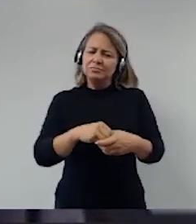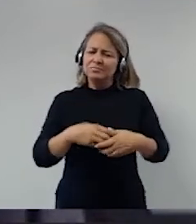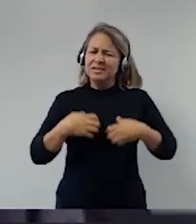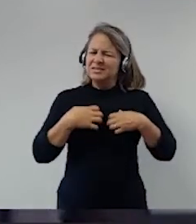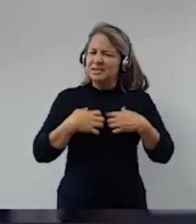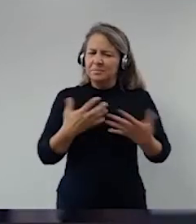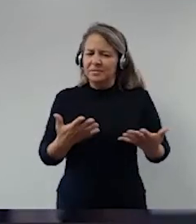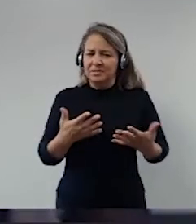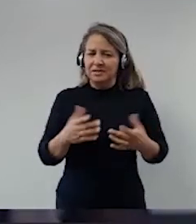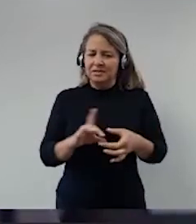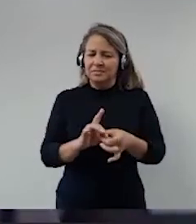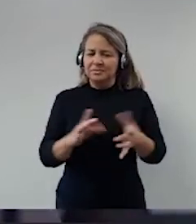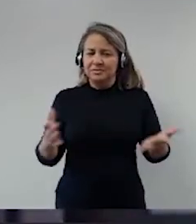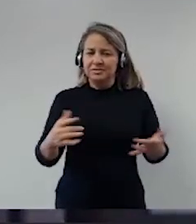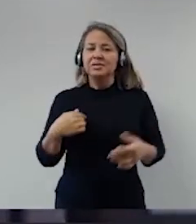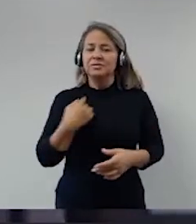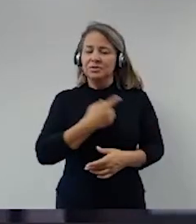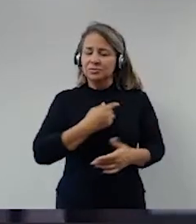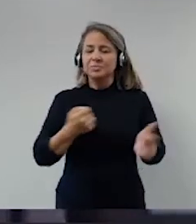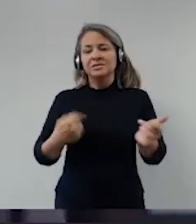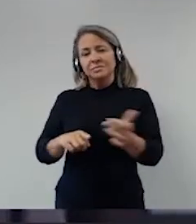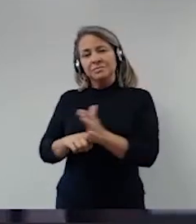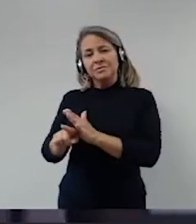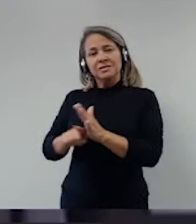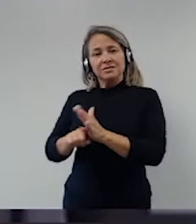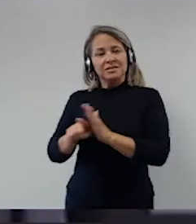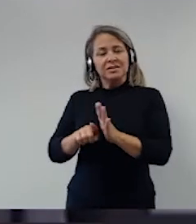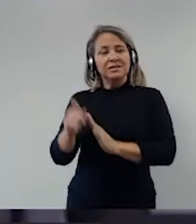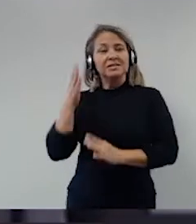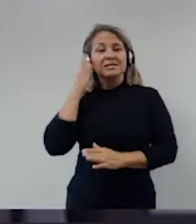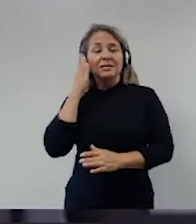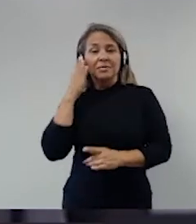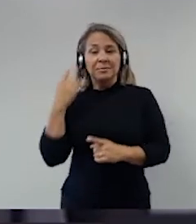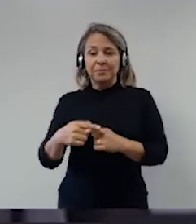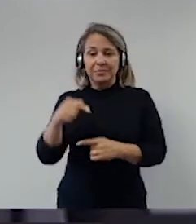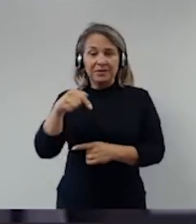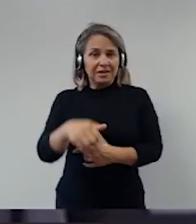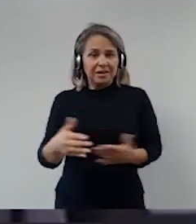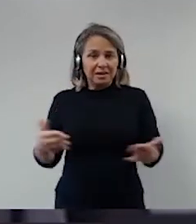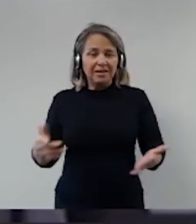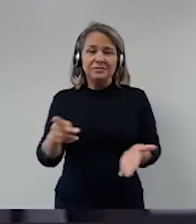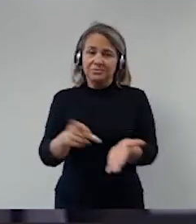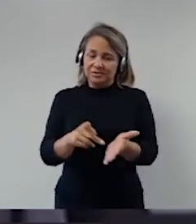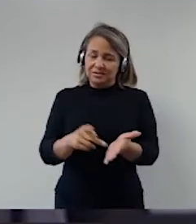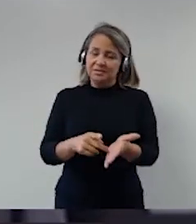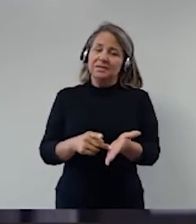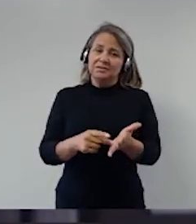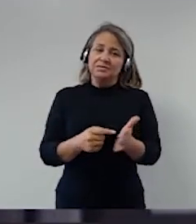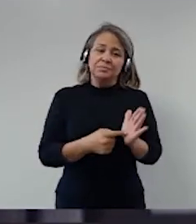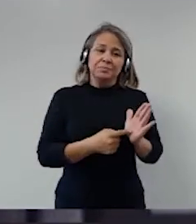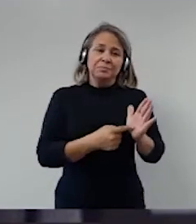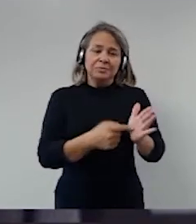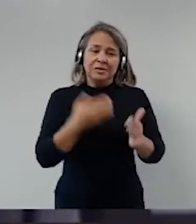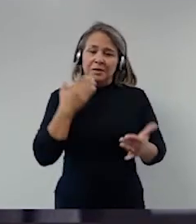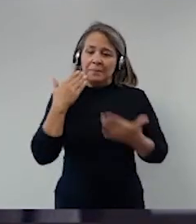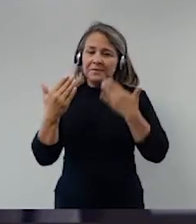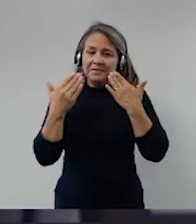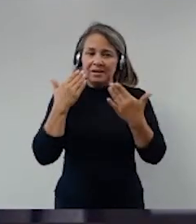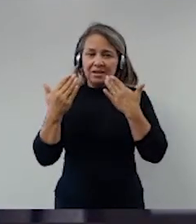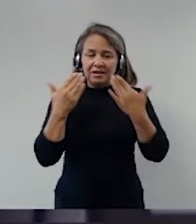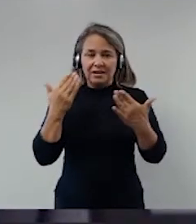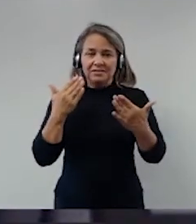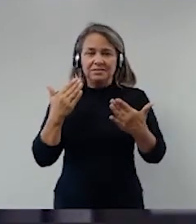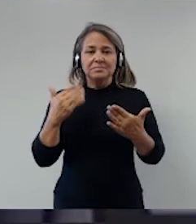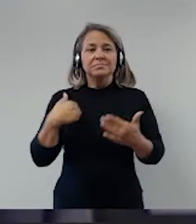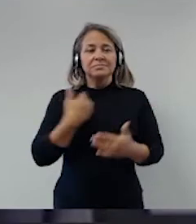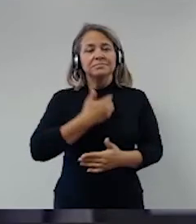Essas questões nós precisamos nos indagar e saber, porque aqui entra realmente, como eu falei, a psicanálise para